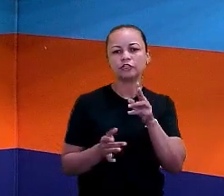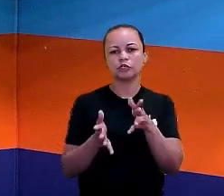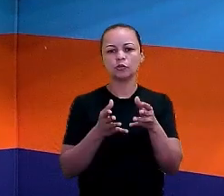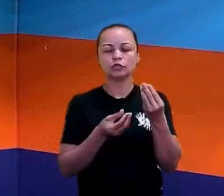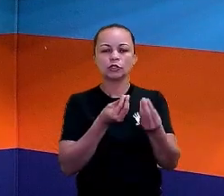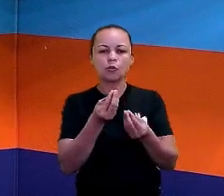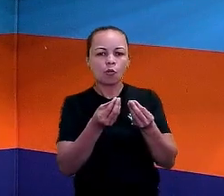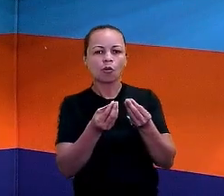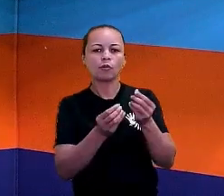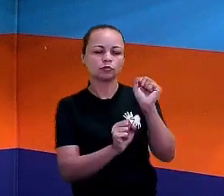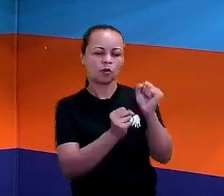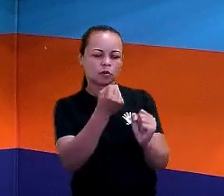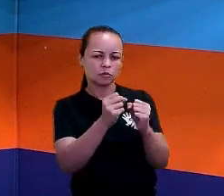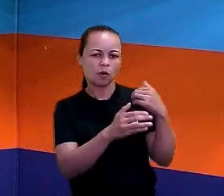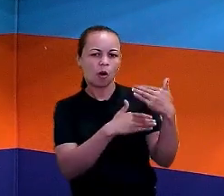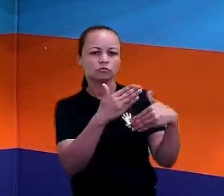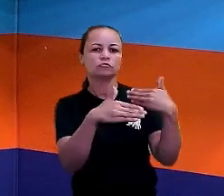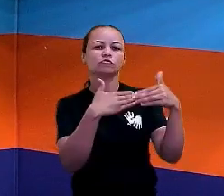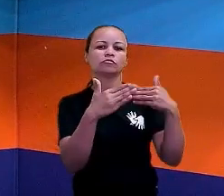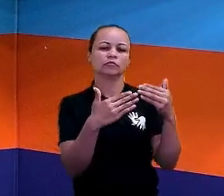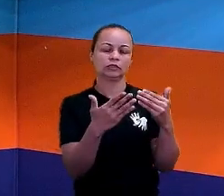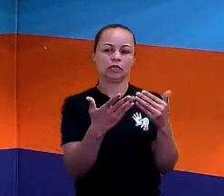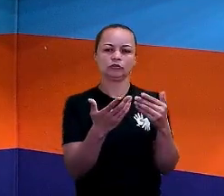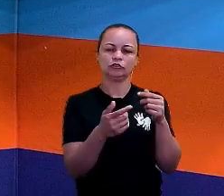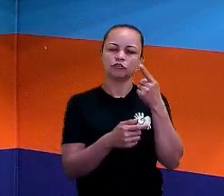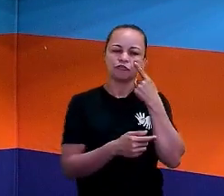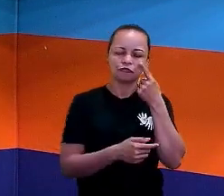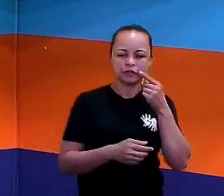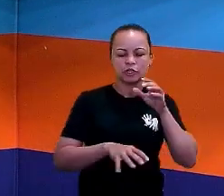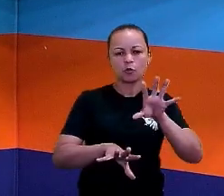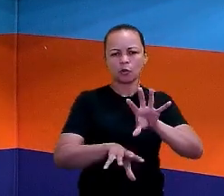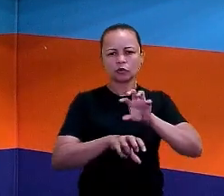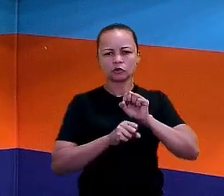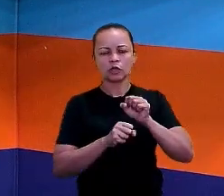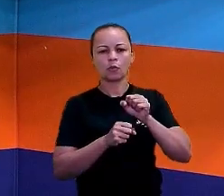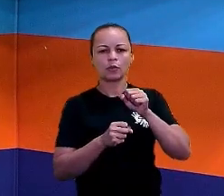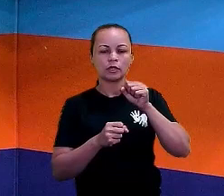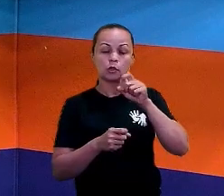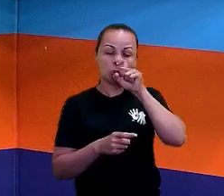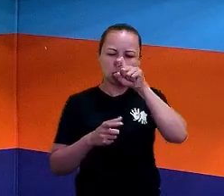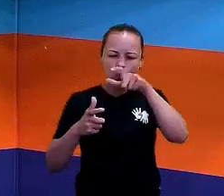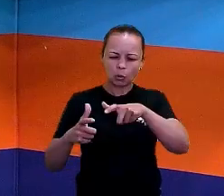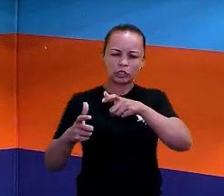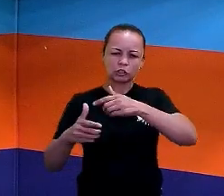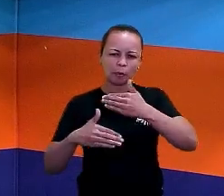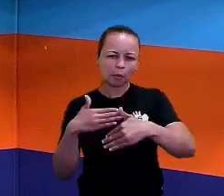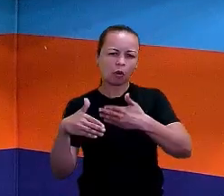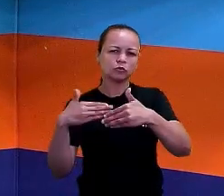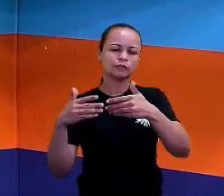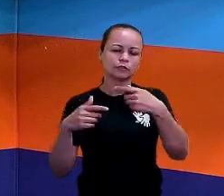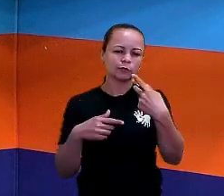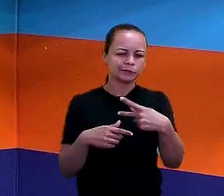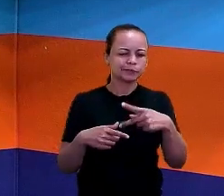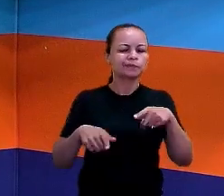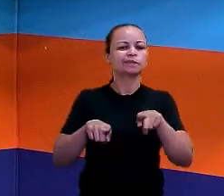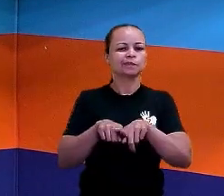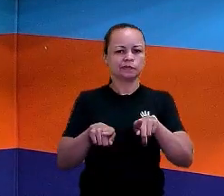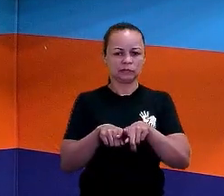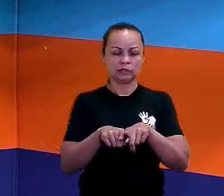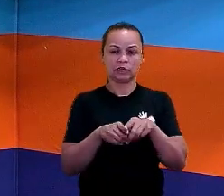de produção. A gente viu o consumo, a produção de lixo, um modelo de o quê?